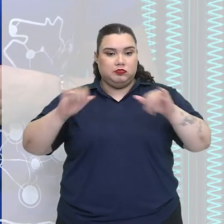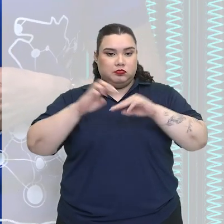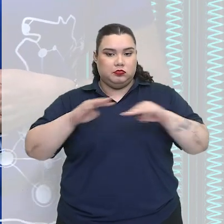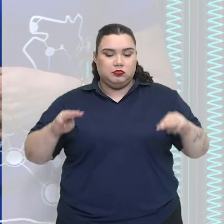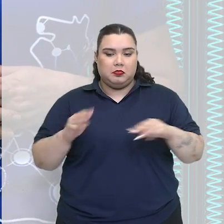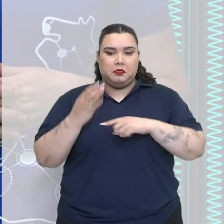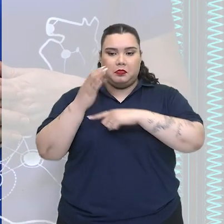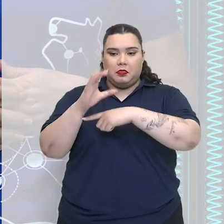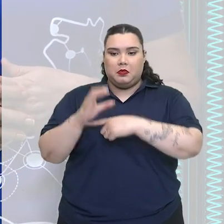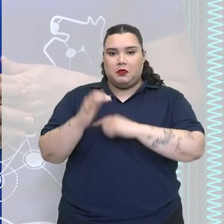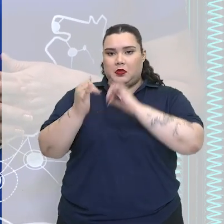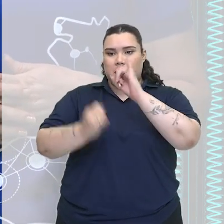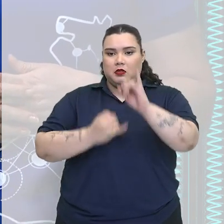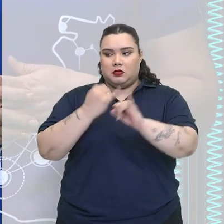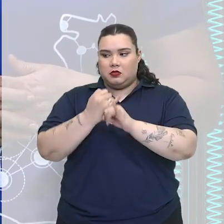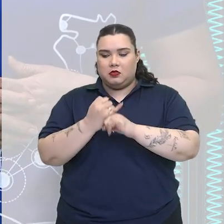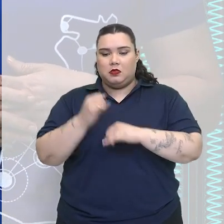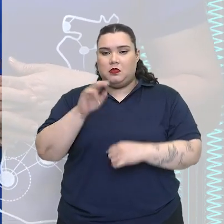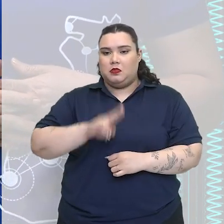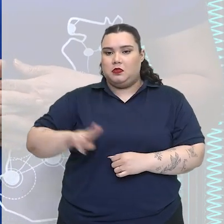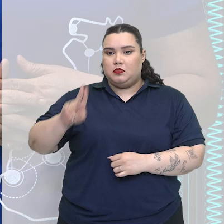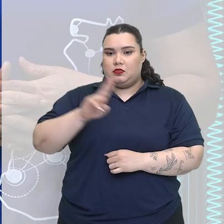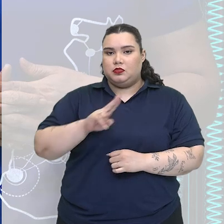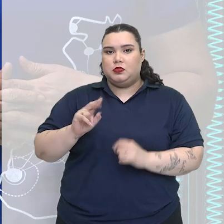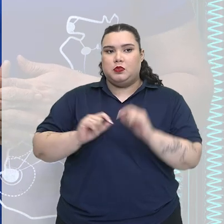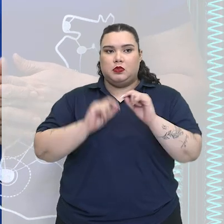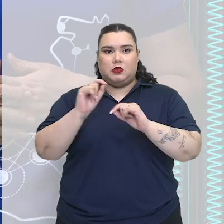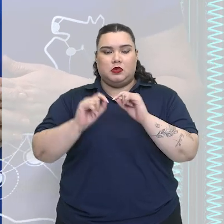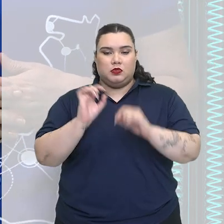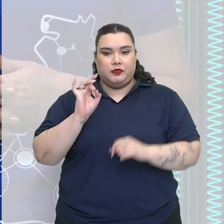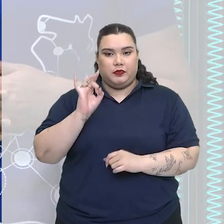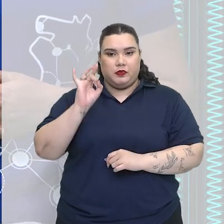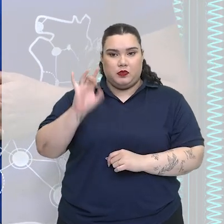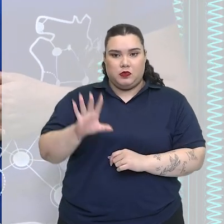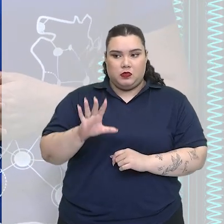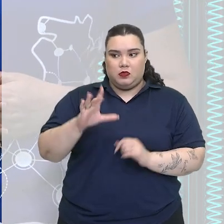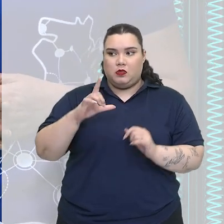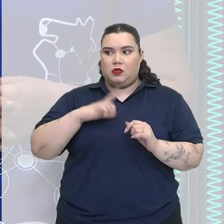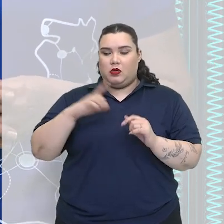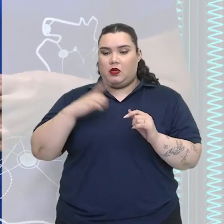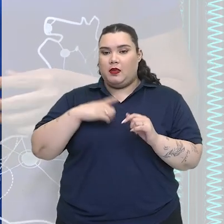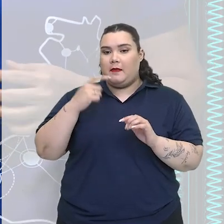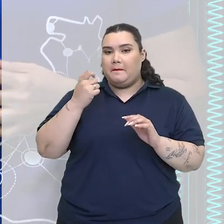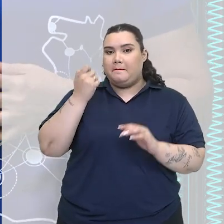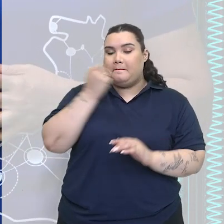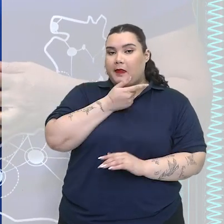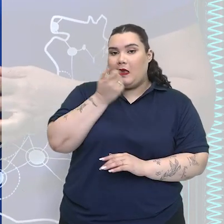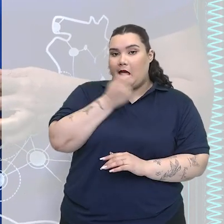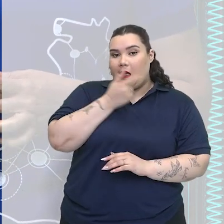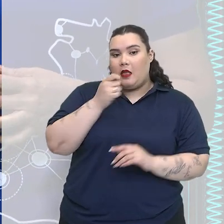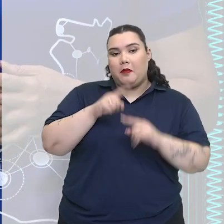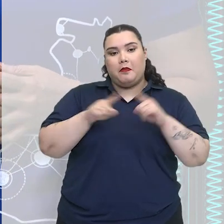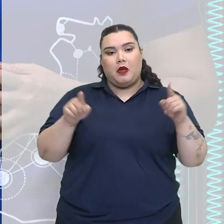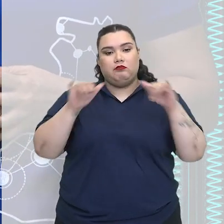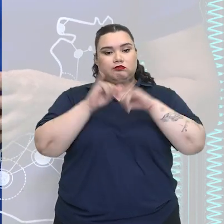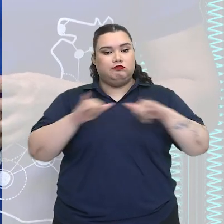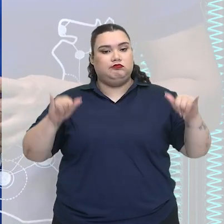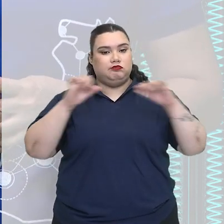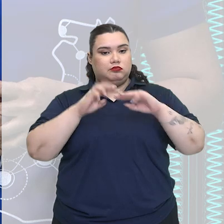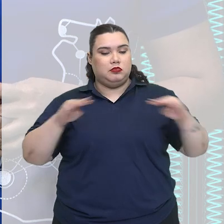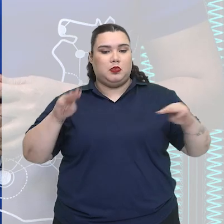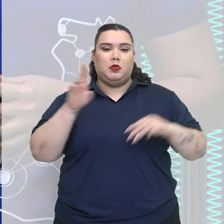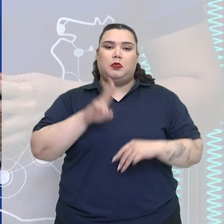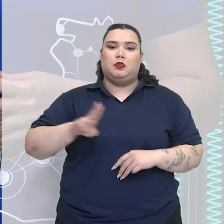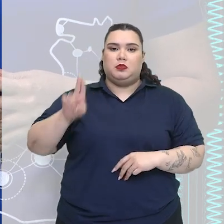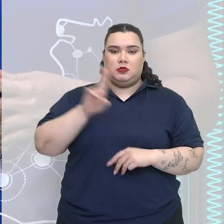internet. Então, o meme ele é utilizado não só para fazer humor, mas também em campanhas publicitárias. As empresas